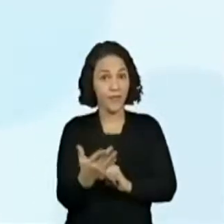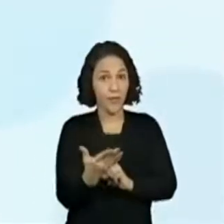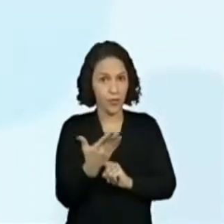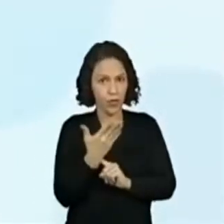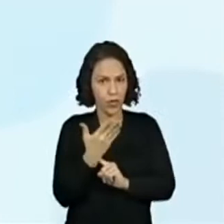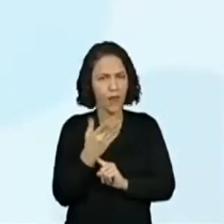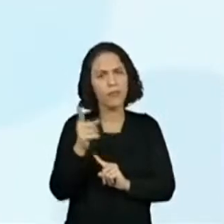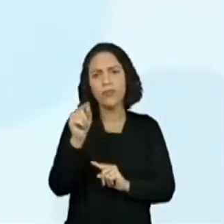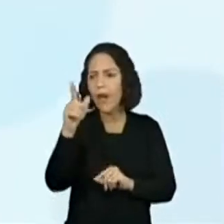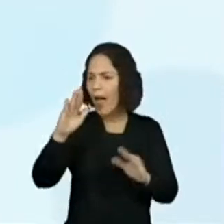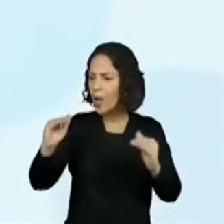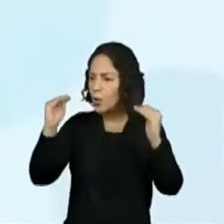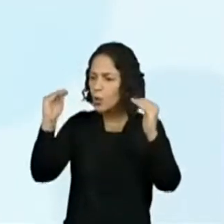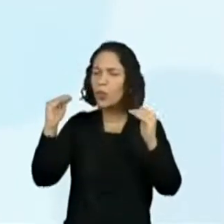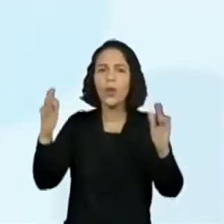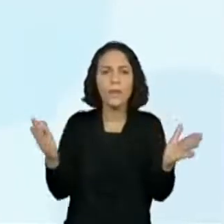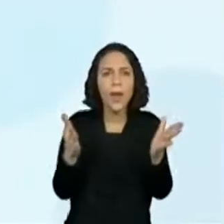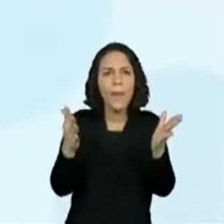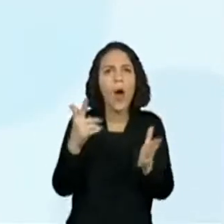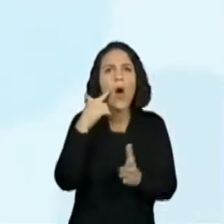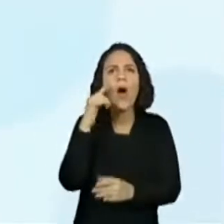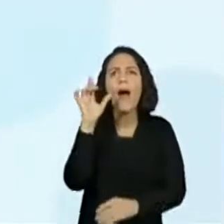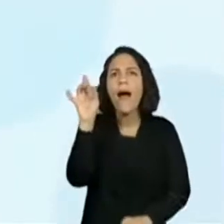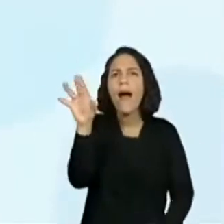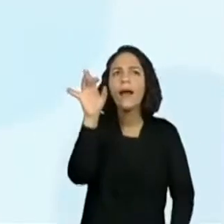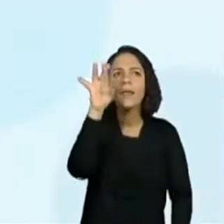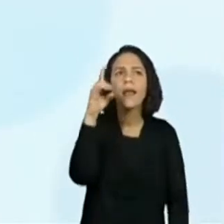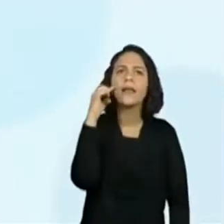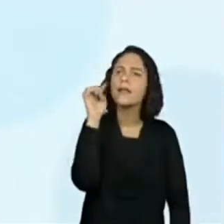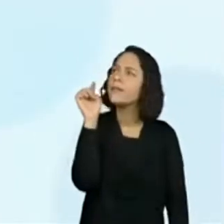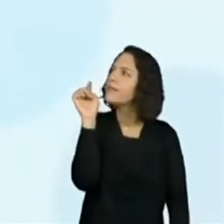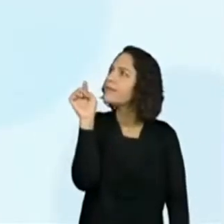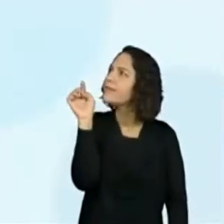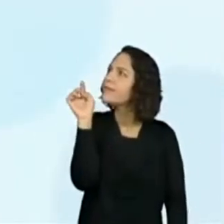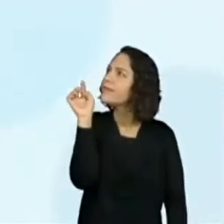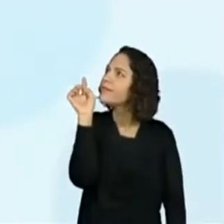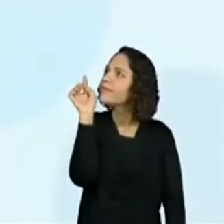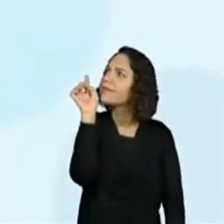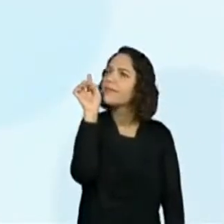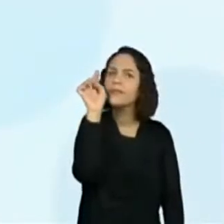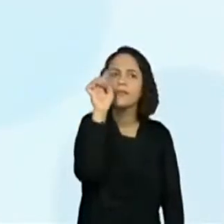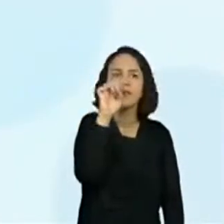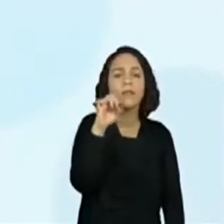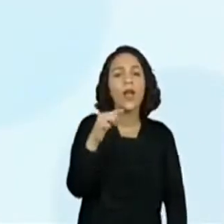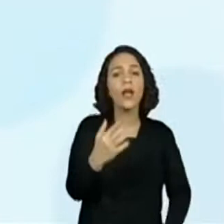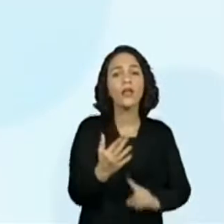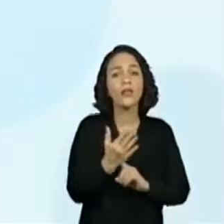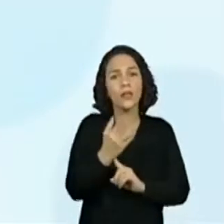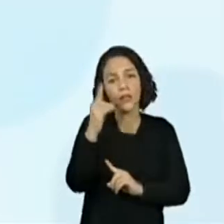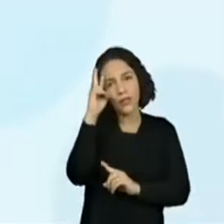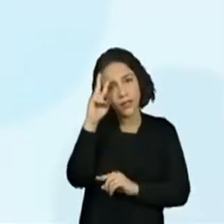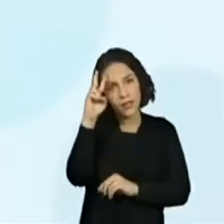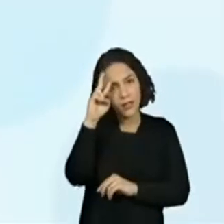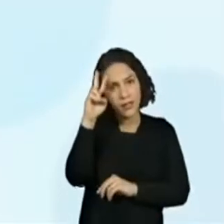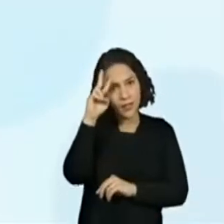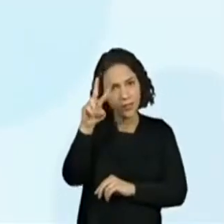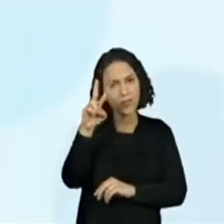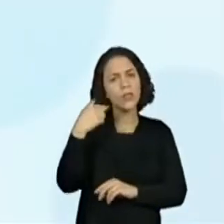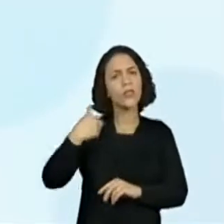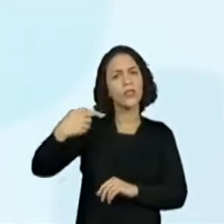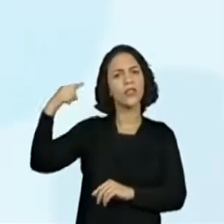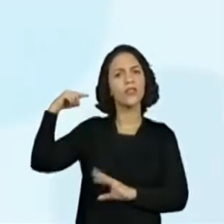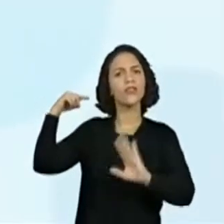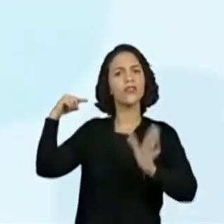com a criançada, olhando para estes formatos, não é? O que eles nos lembram? Coisas que a gente já trabalhou,